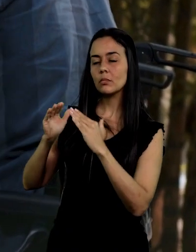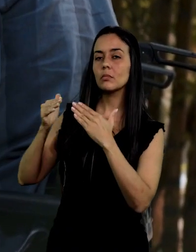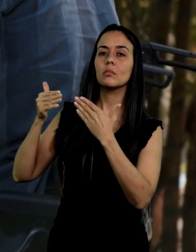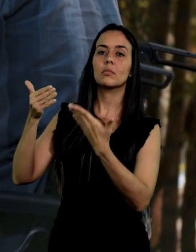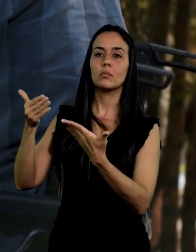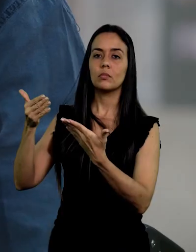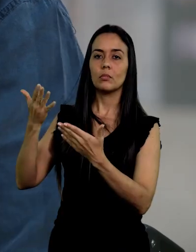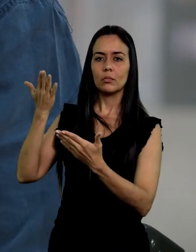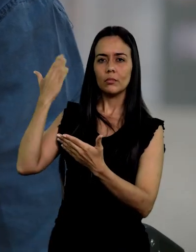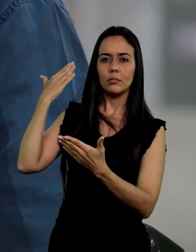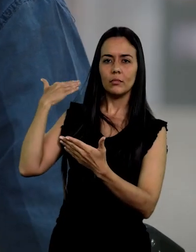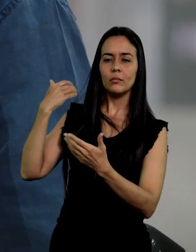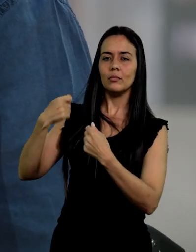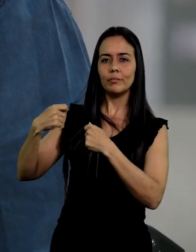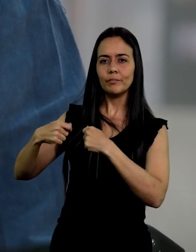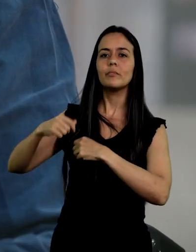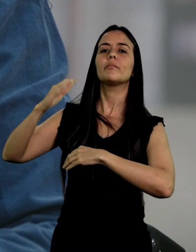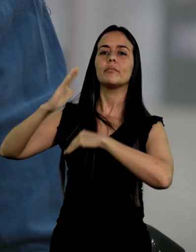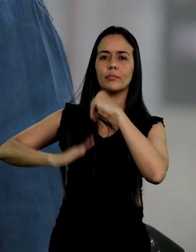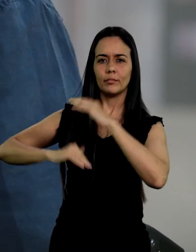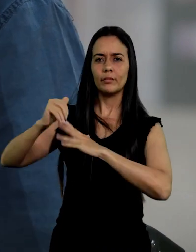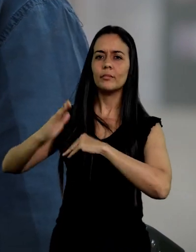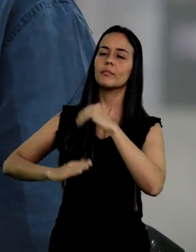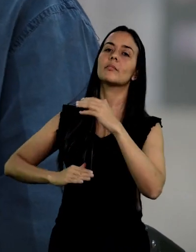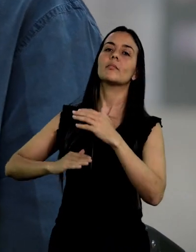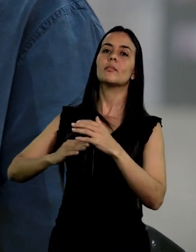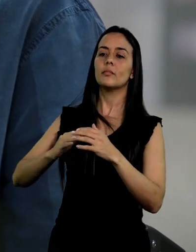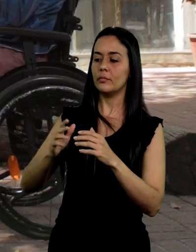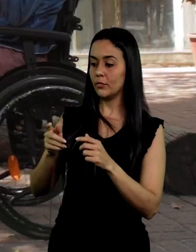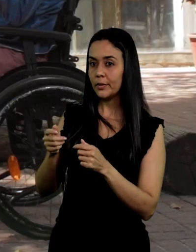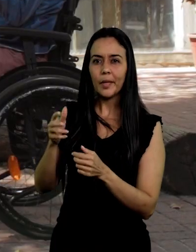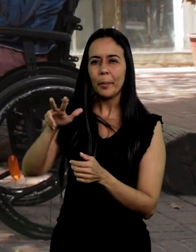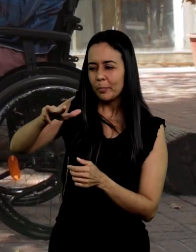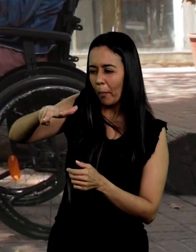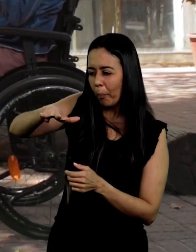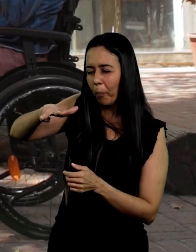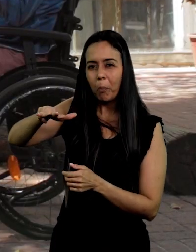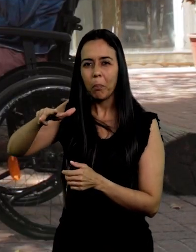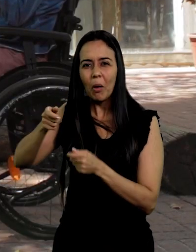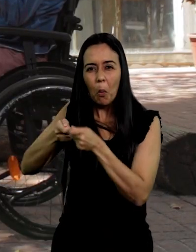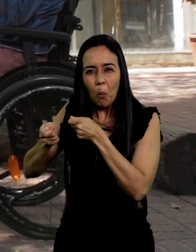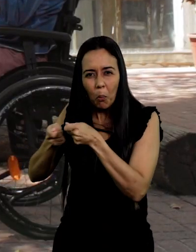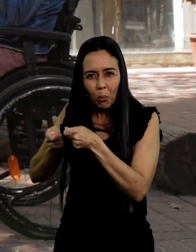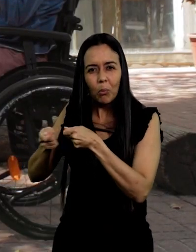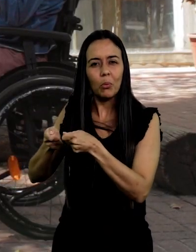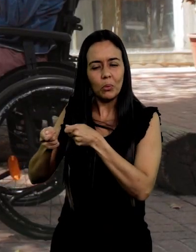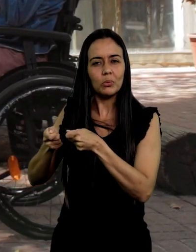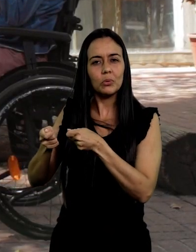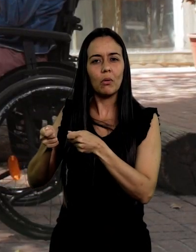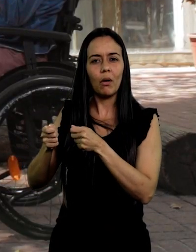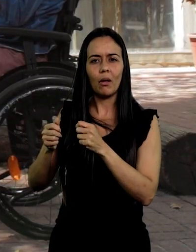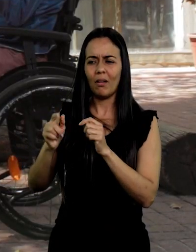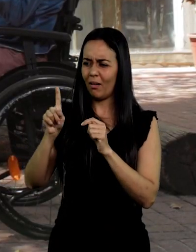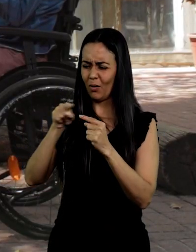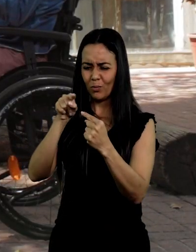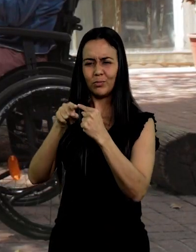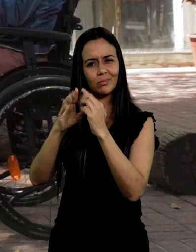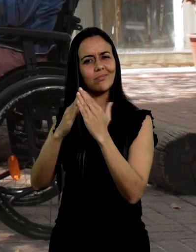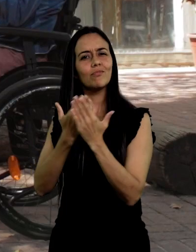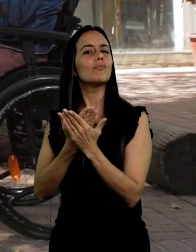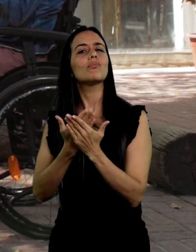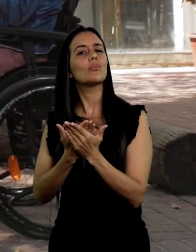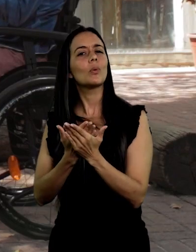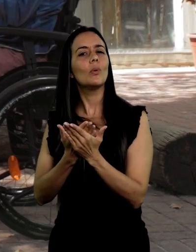para o trabalho, confinar, domesticar a galera, entende? E aí eu fico achando que todo